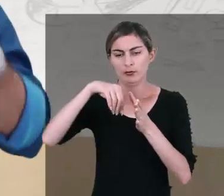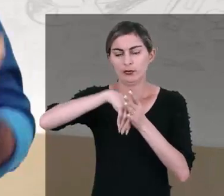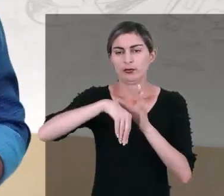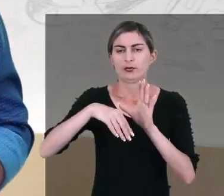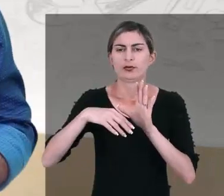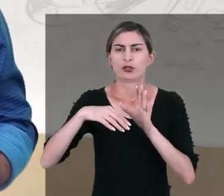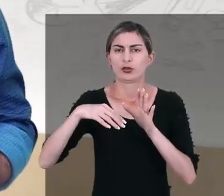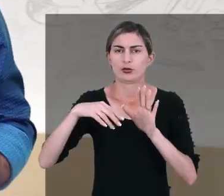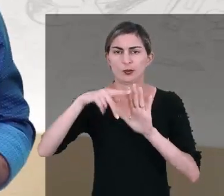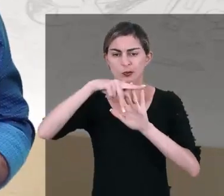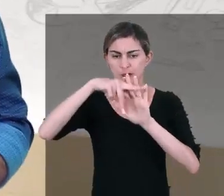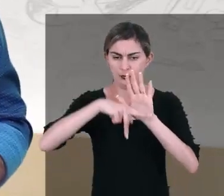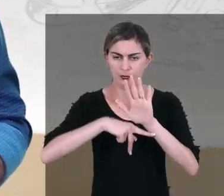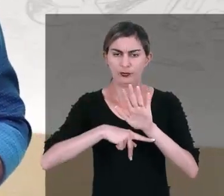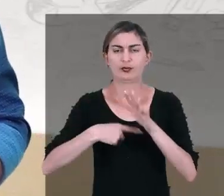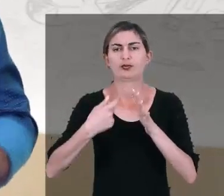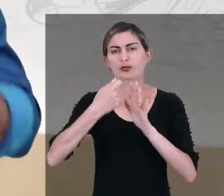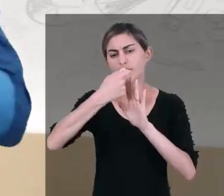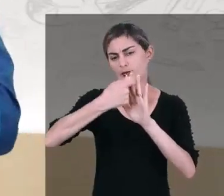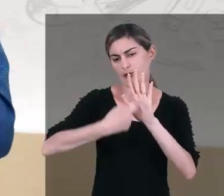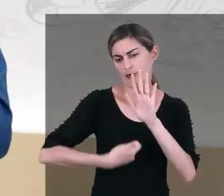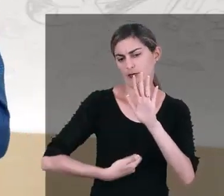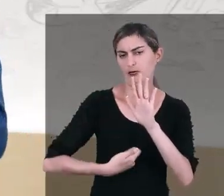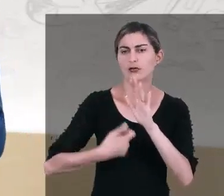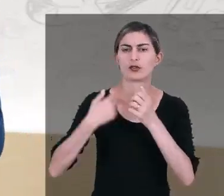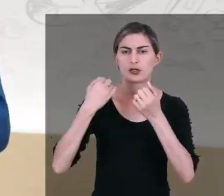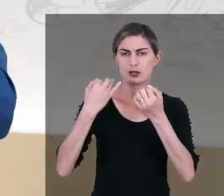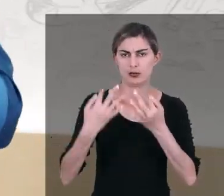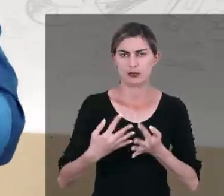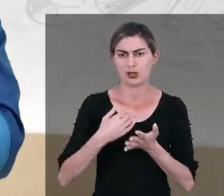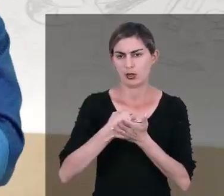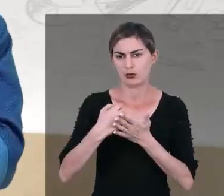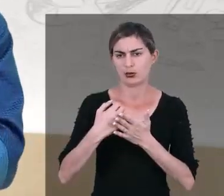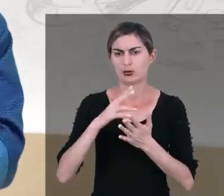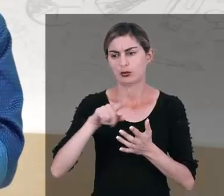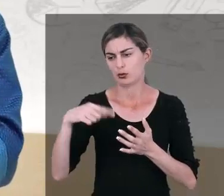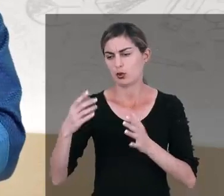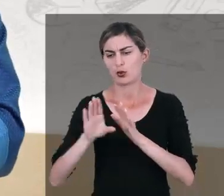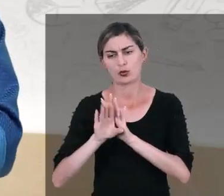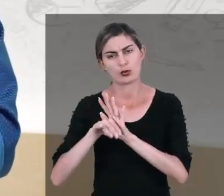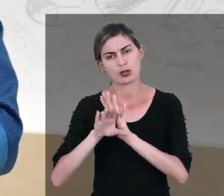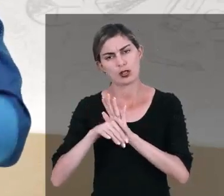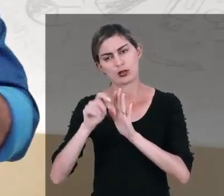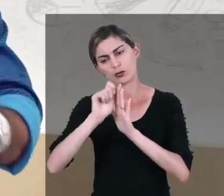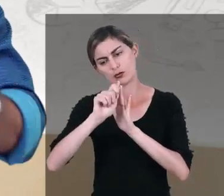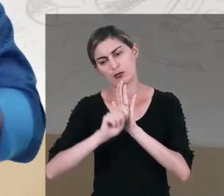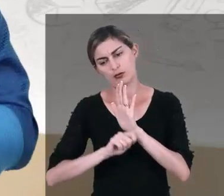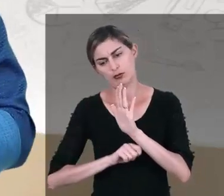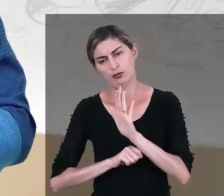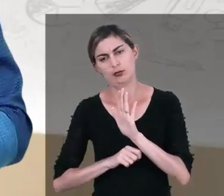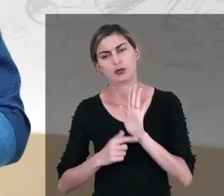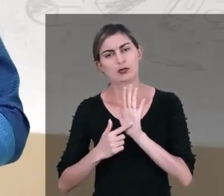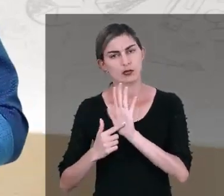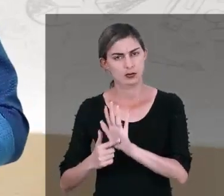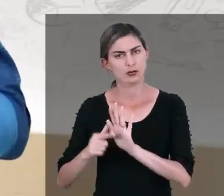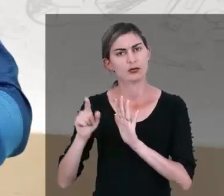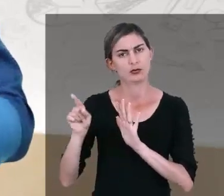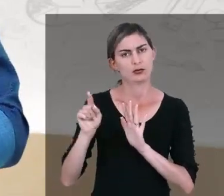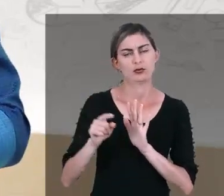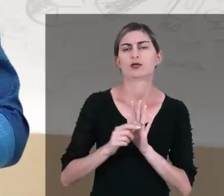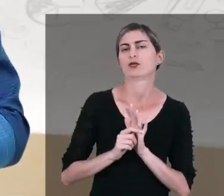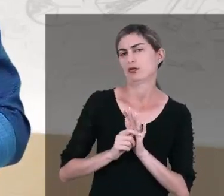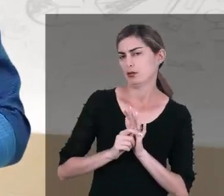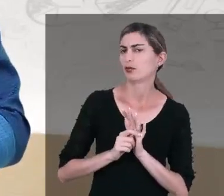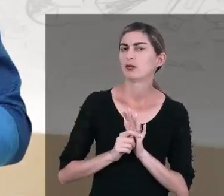dentro do memorial descritivo, né? Nós passamos do briefing para essa conceituação e essa conceituação vai ser transcrita para